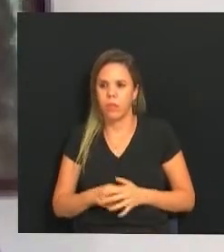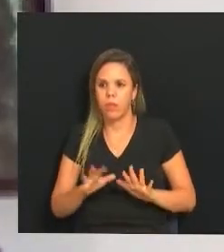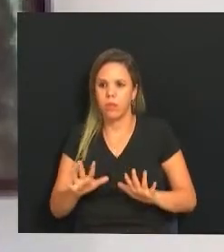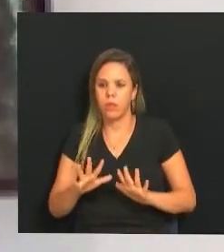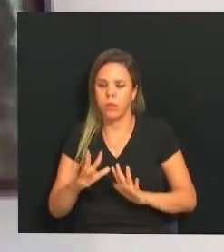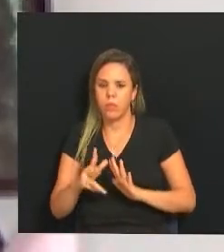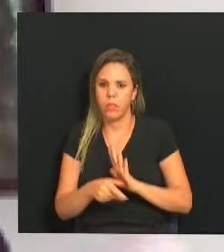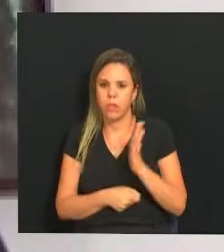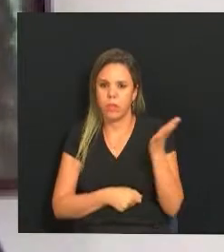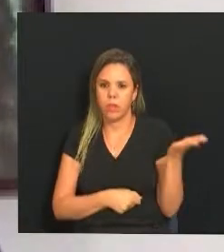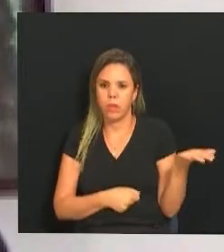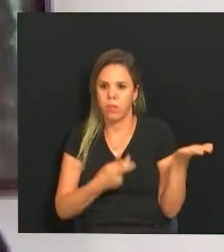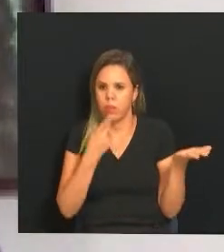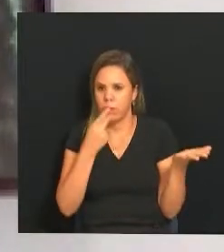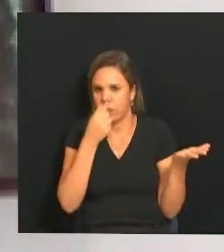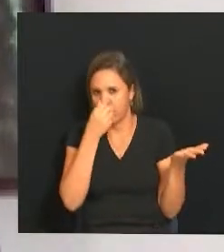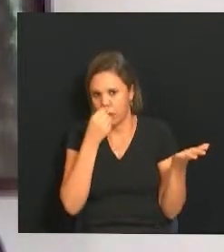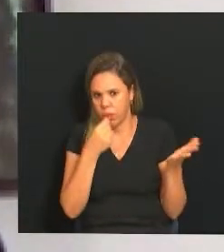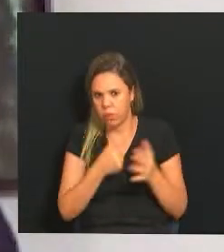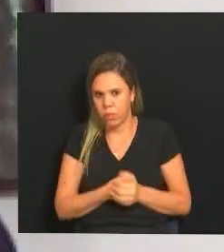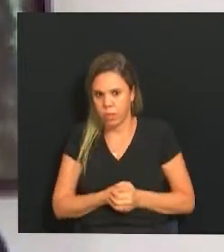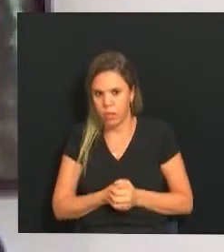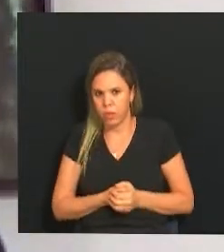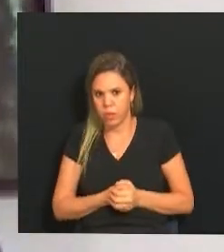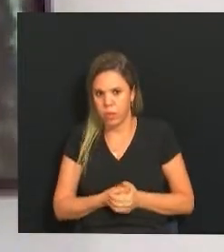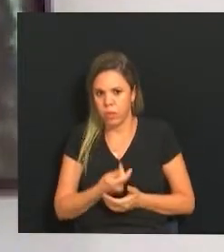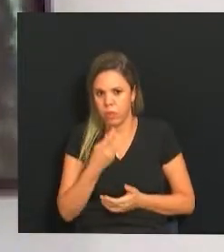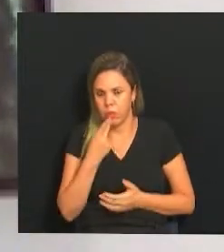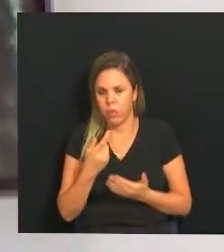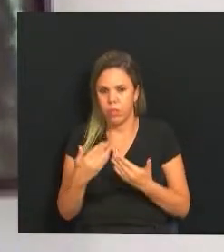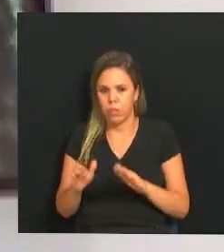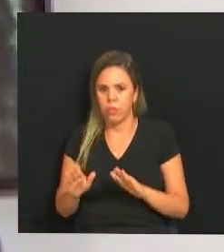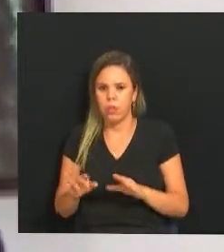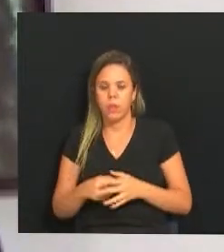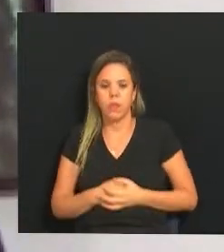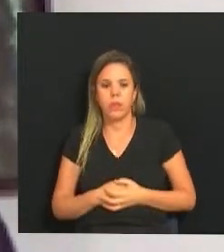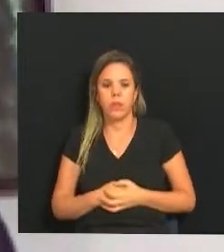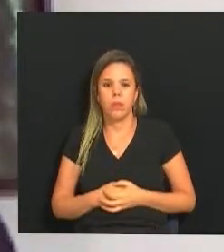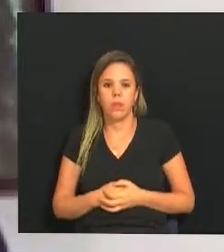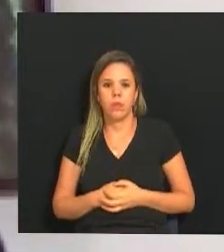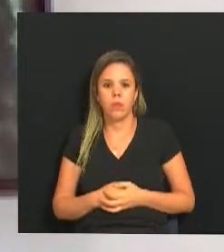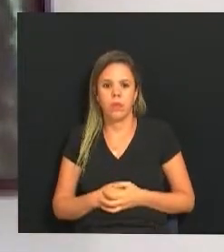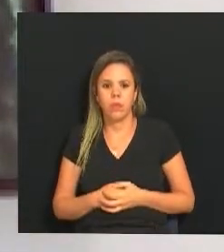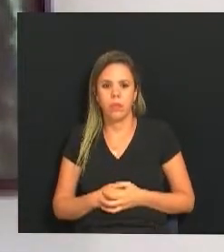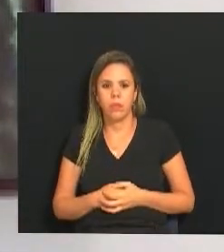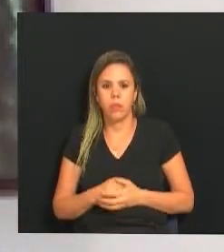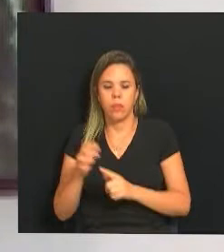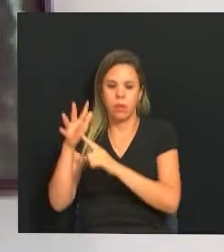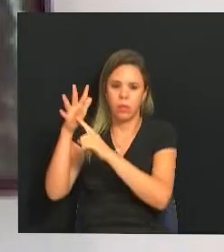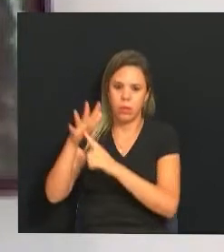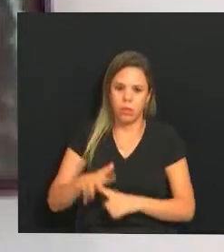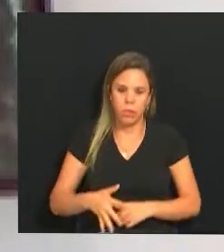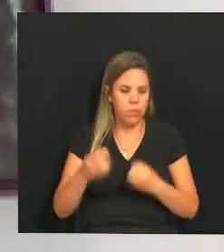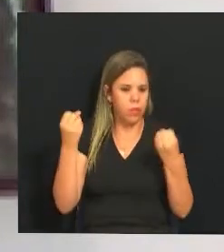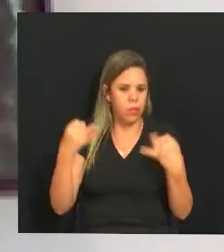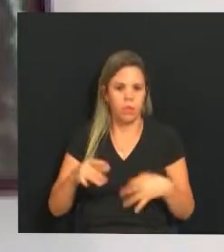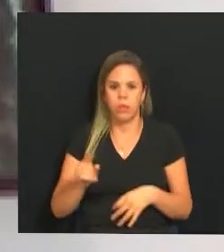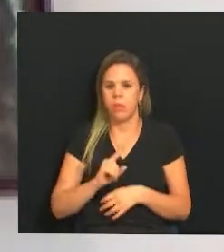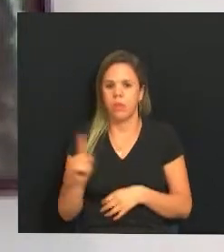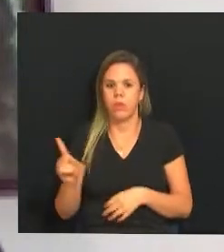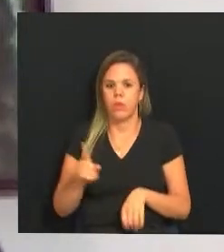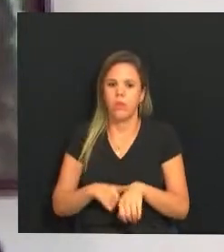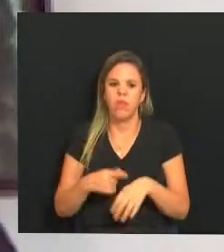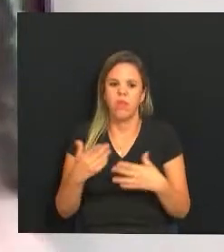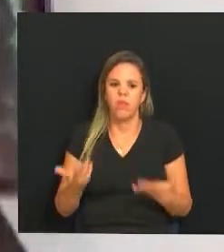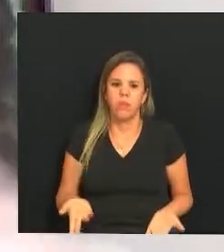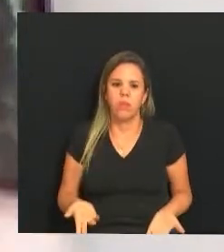meio ambiente, né, como você bem disse ali na abertura, ele acaba sendo uma vítima e não relatada desse momento,